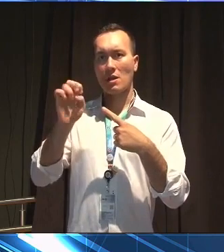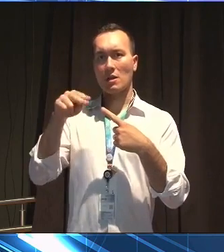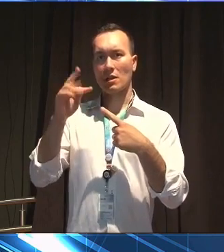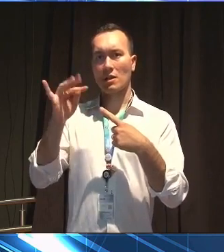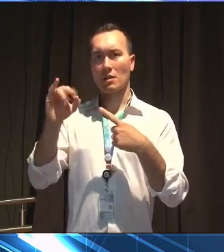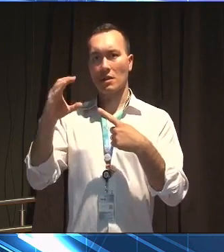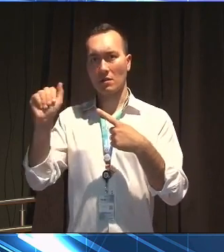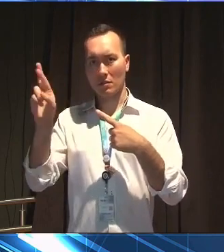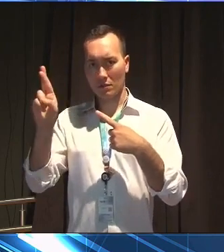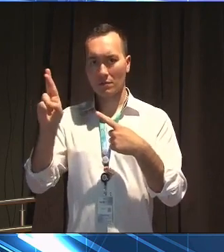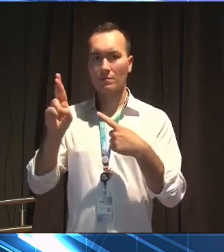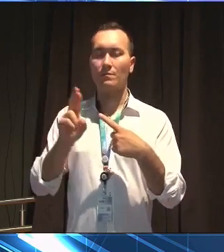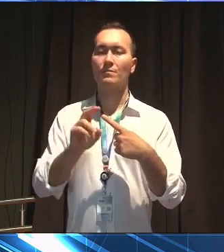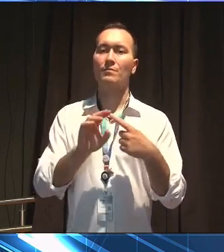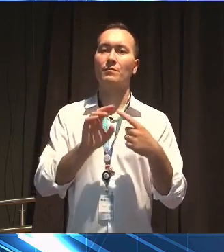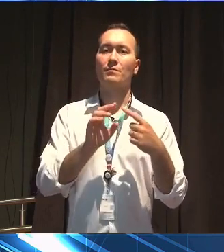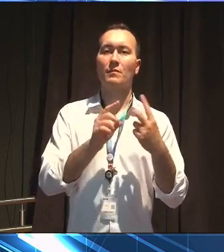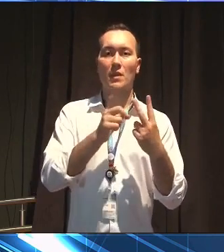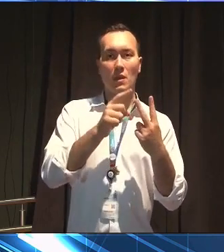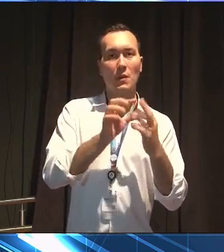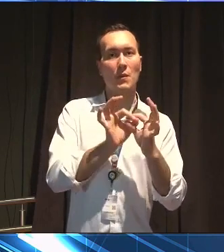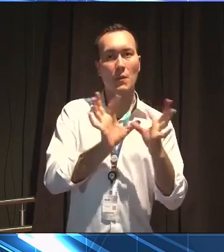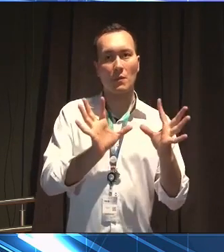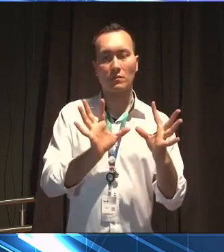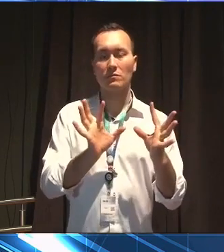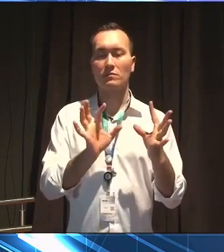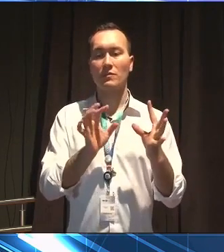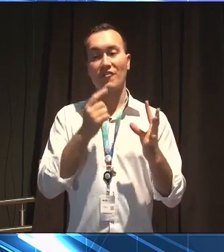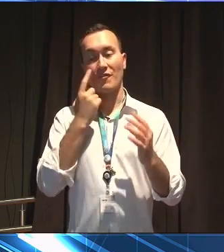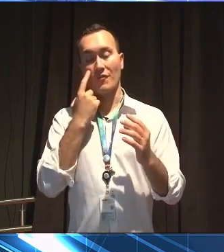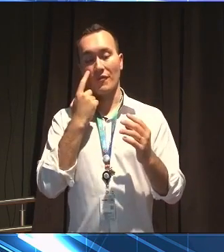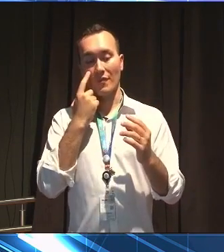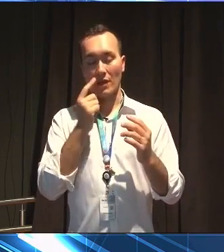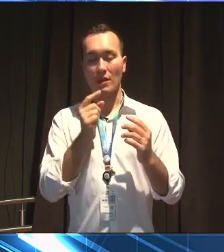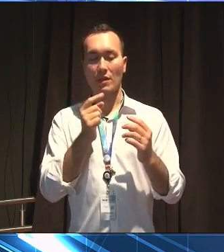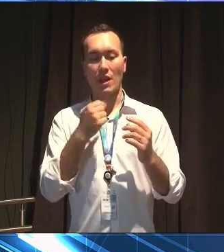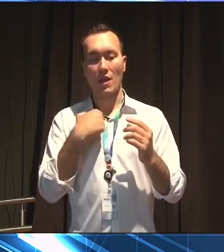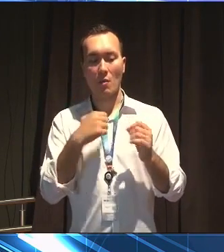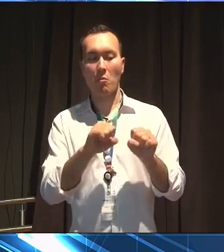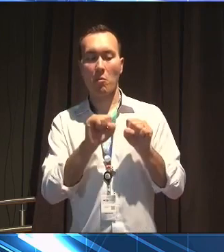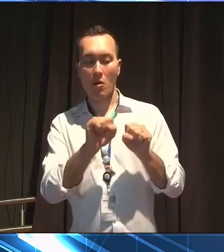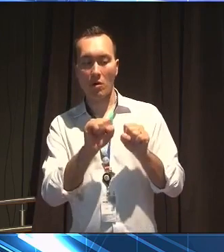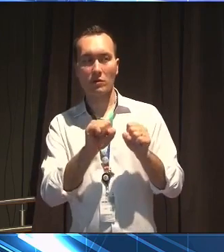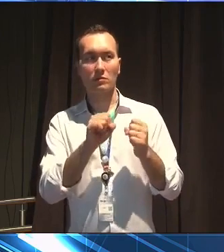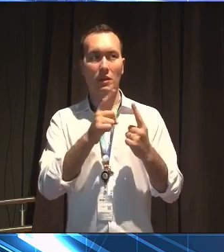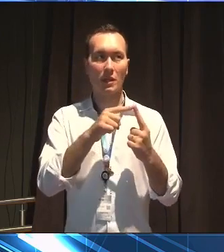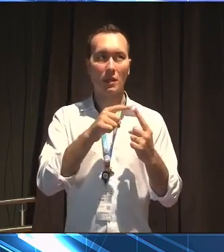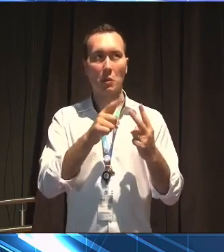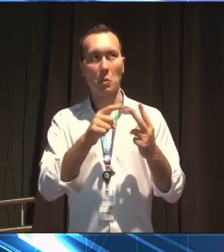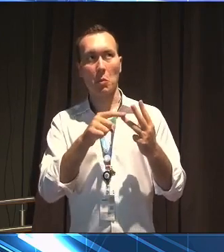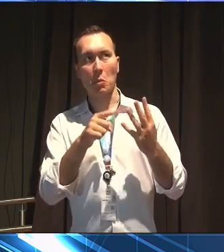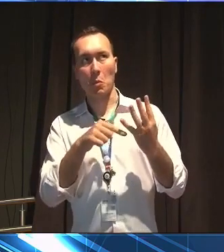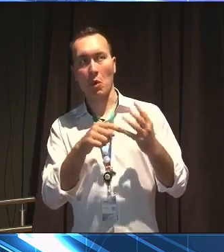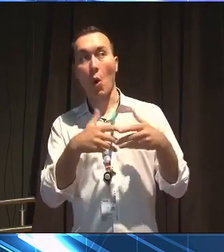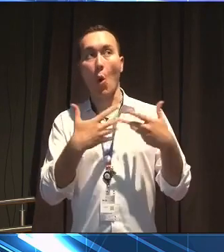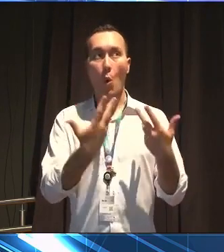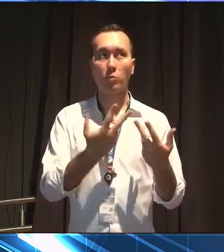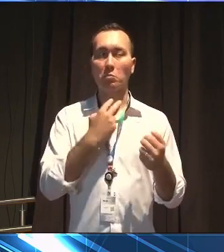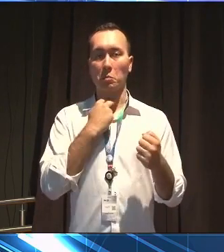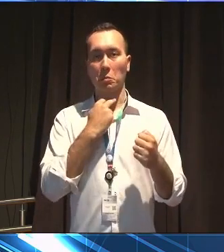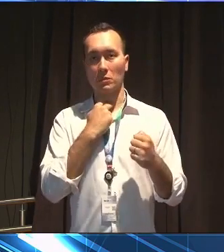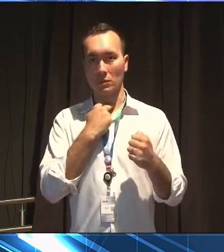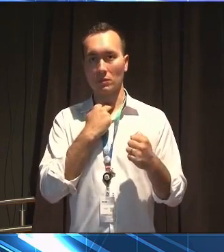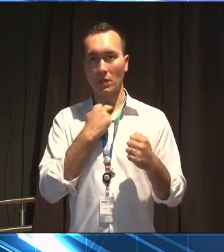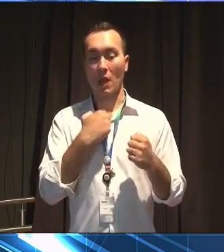sou. E autorização é verificar se eu posso fazer aquilo, aquele algo ou alguma coisa que eu estou querendo